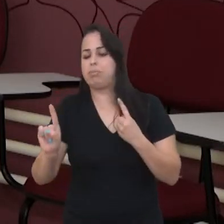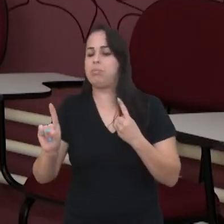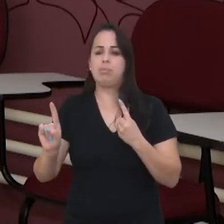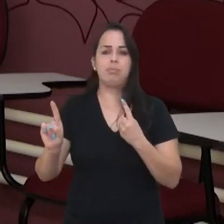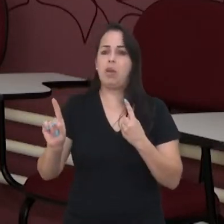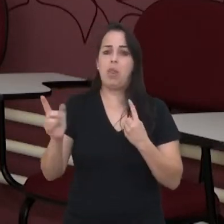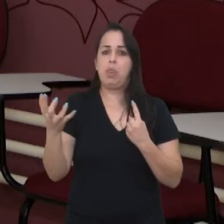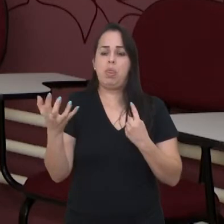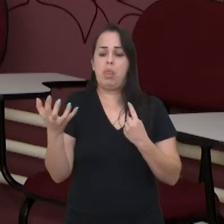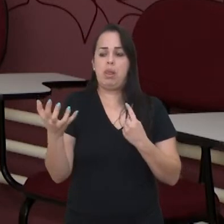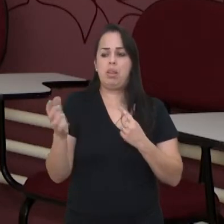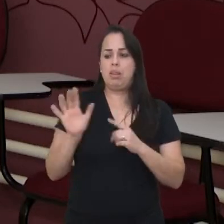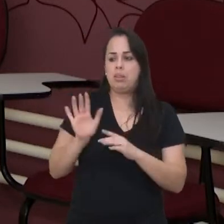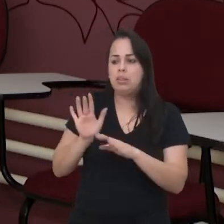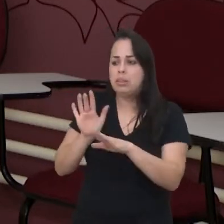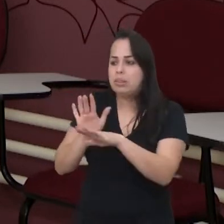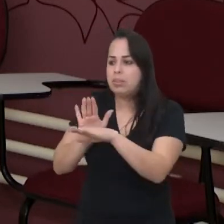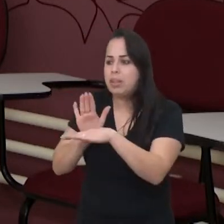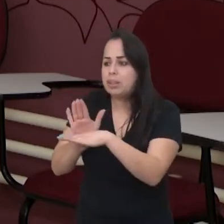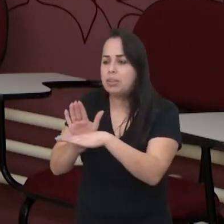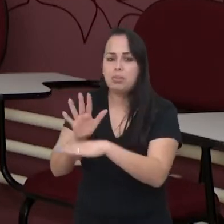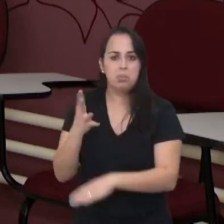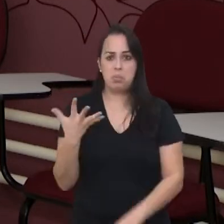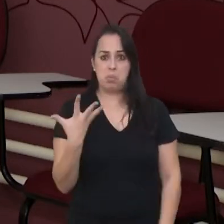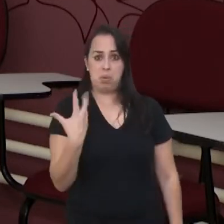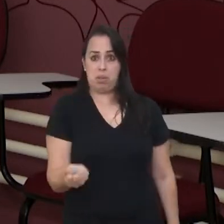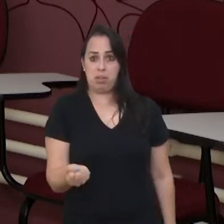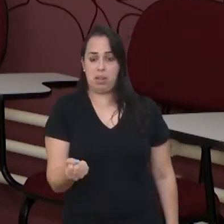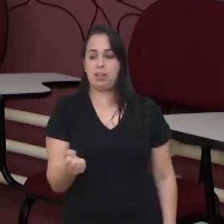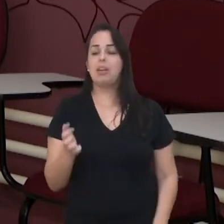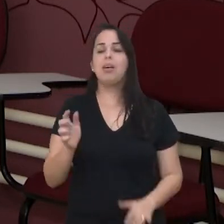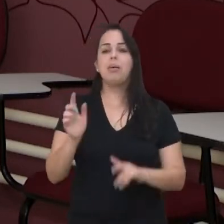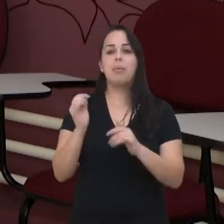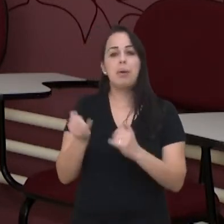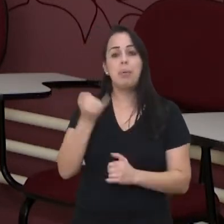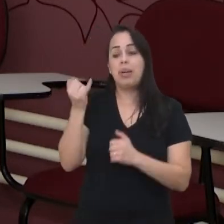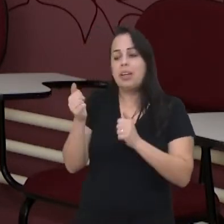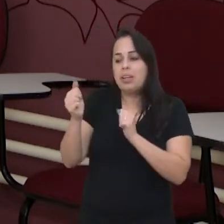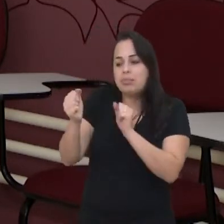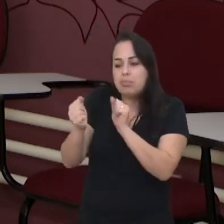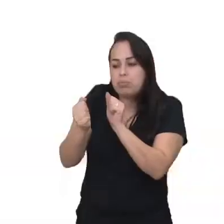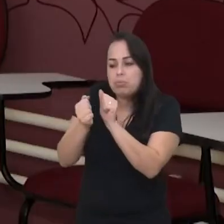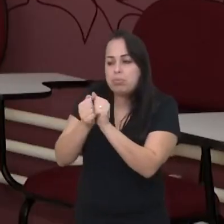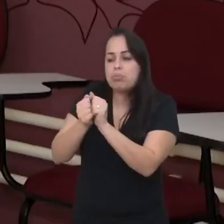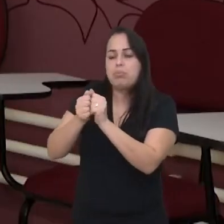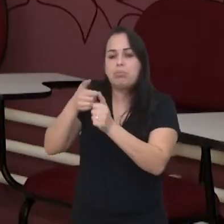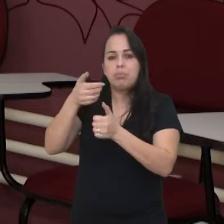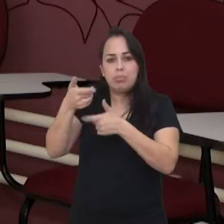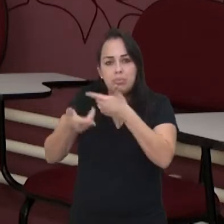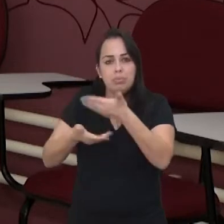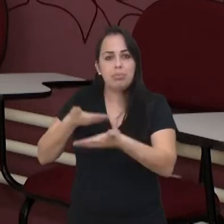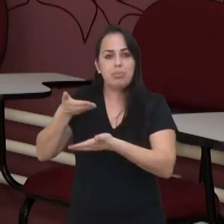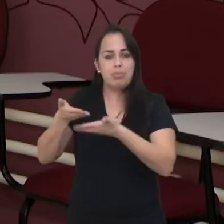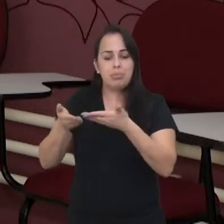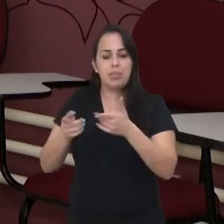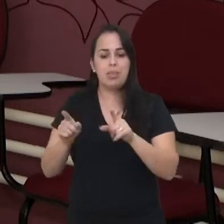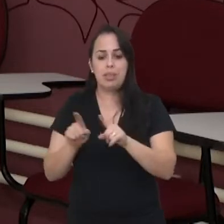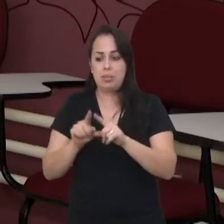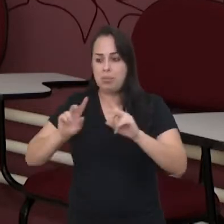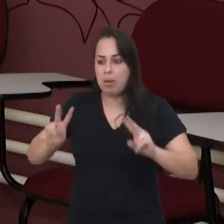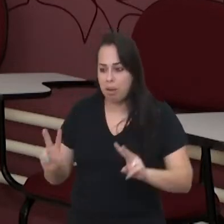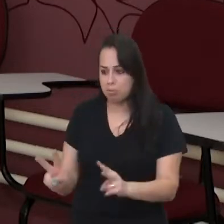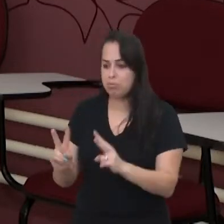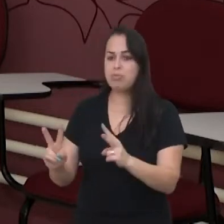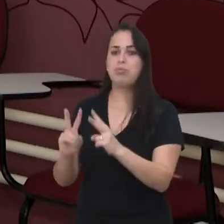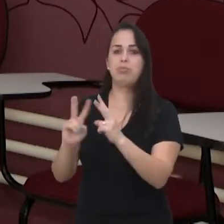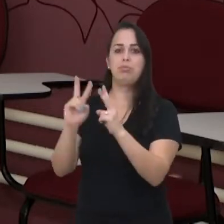mais distante, não aceita muito o toque. Então é importante sempre estar próximo, né? A gente trabalhar aí